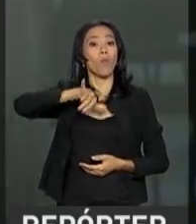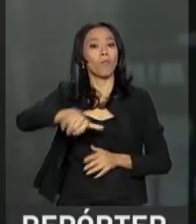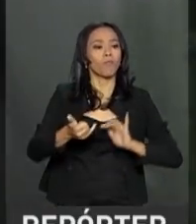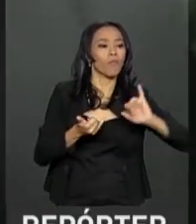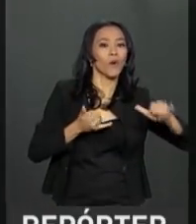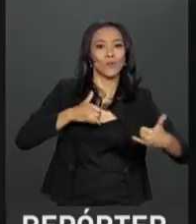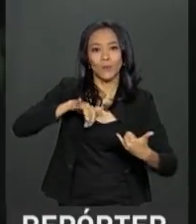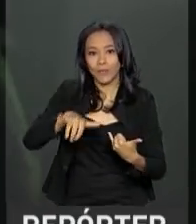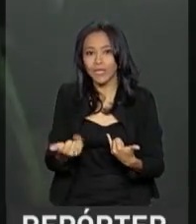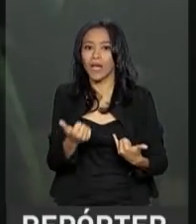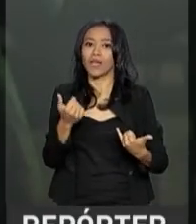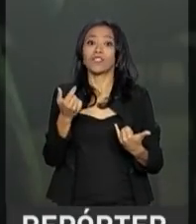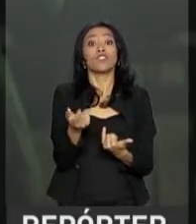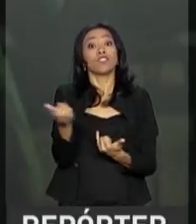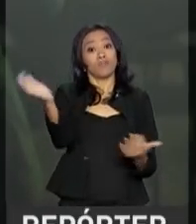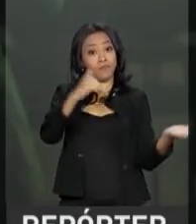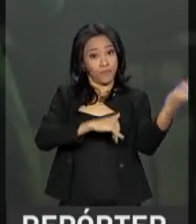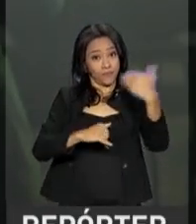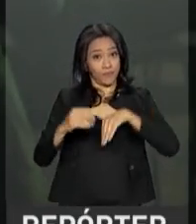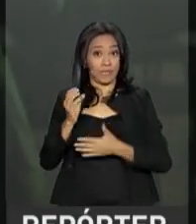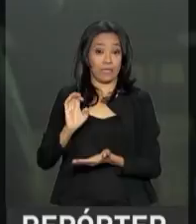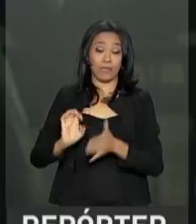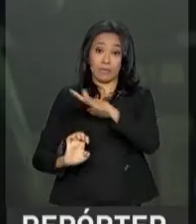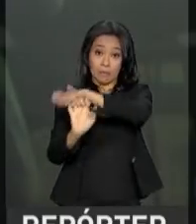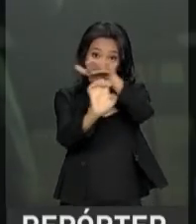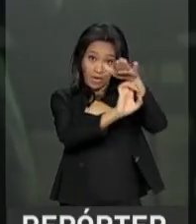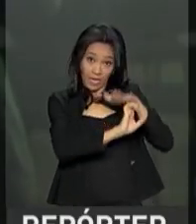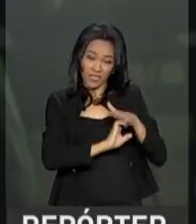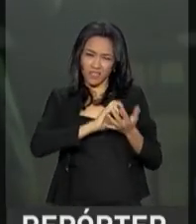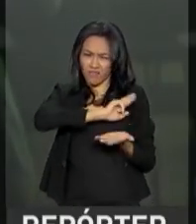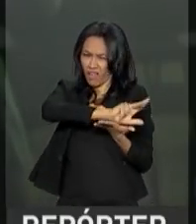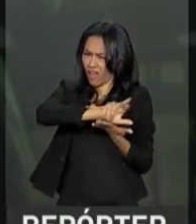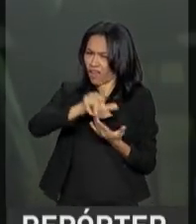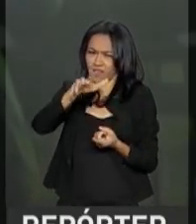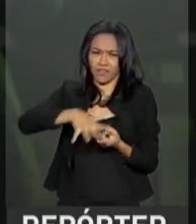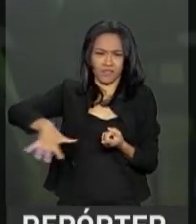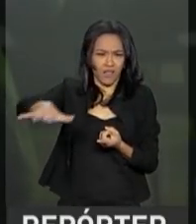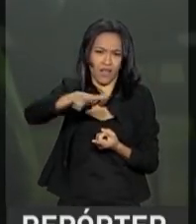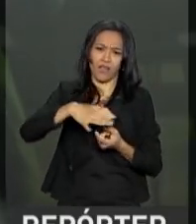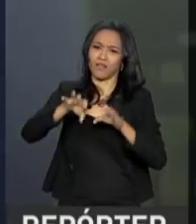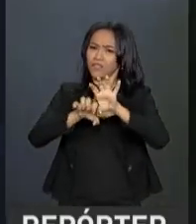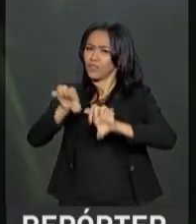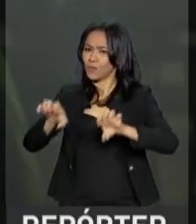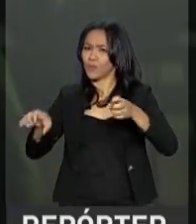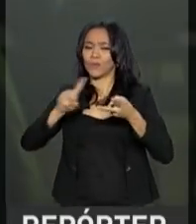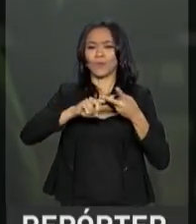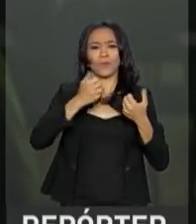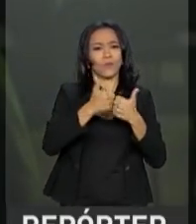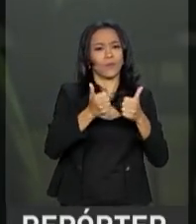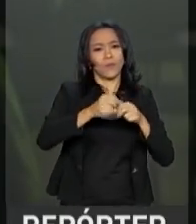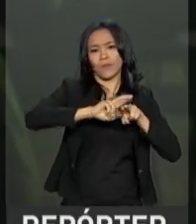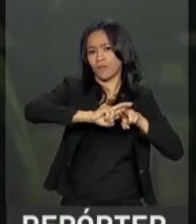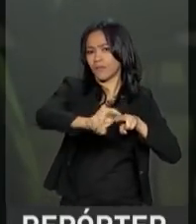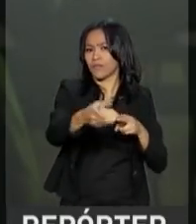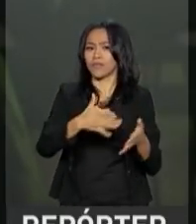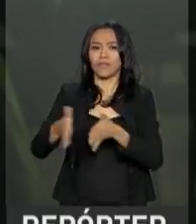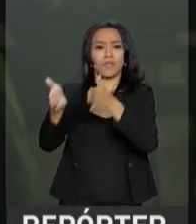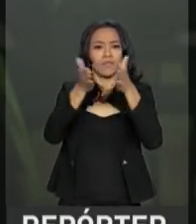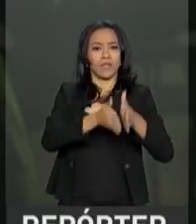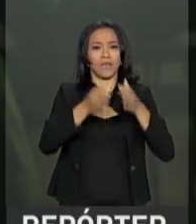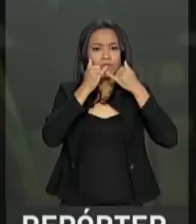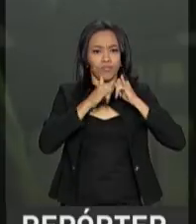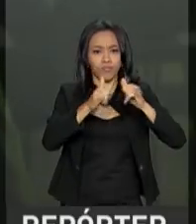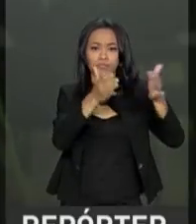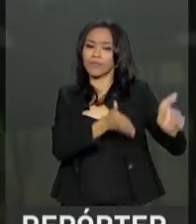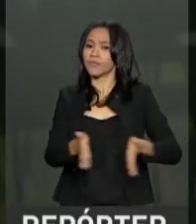investimentos aqui no nosso país em diversos setores da economia, como infraestrutura, transportes, energia,